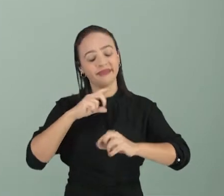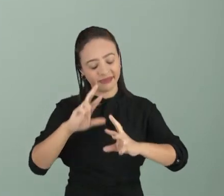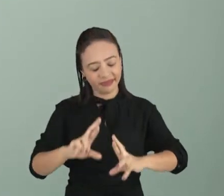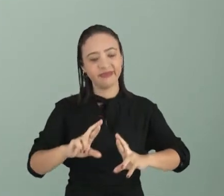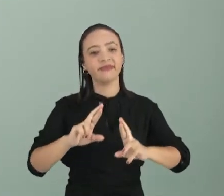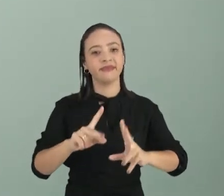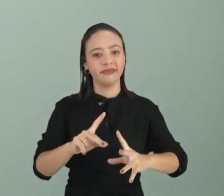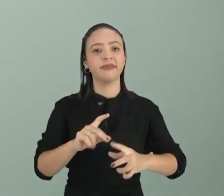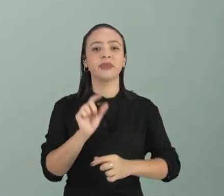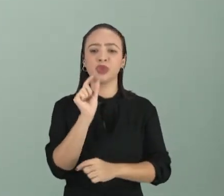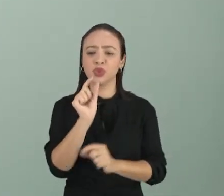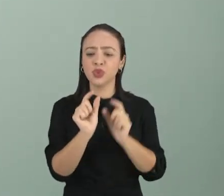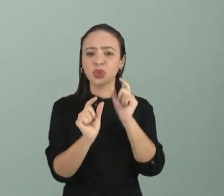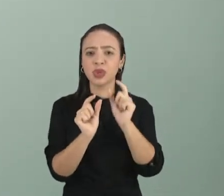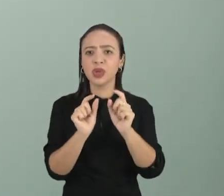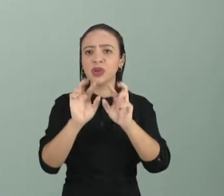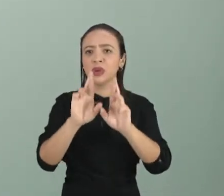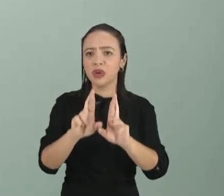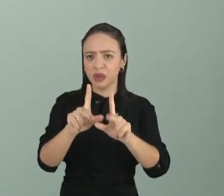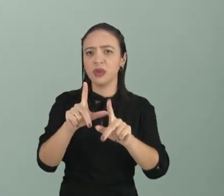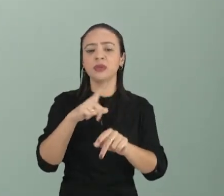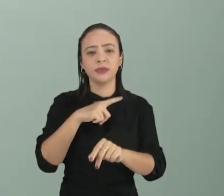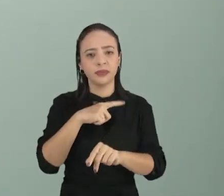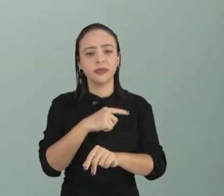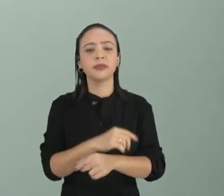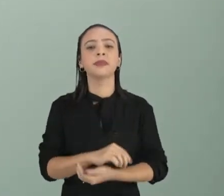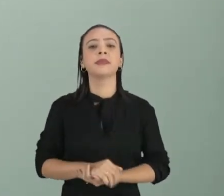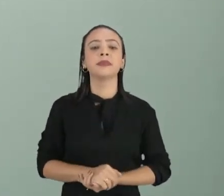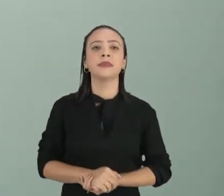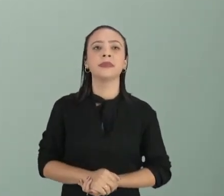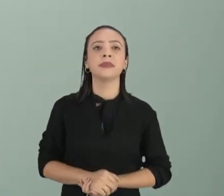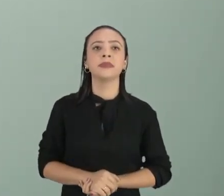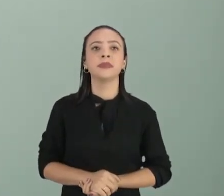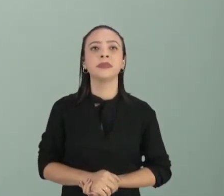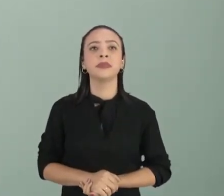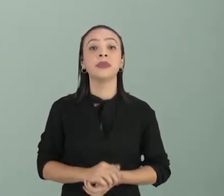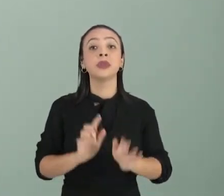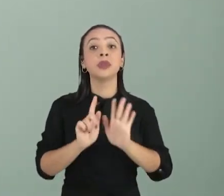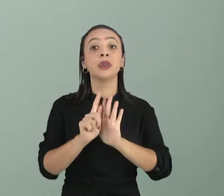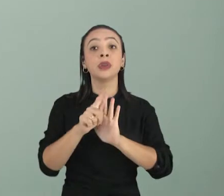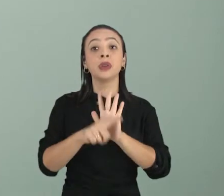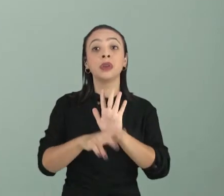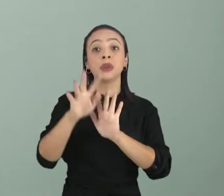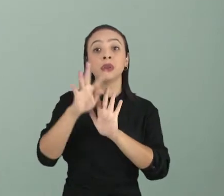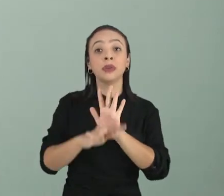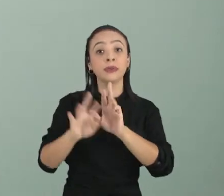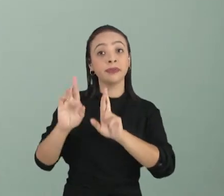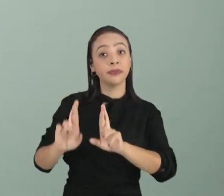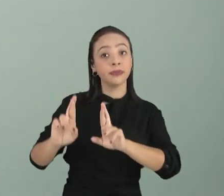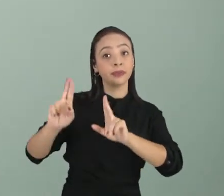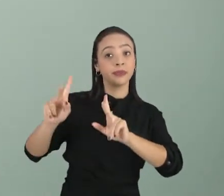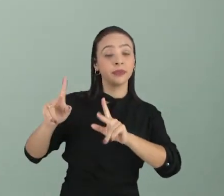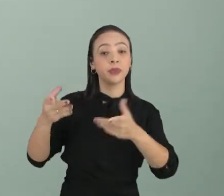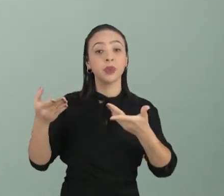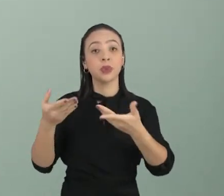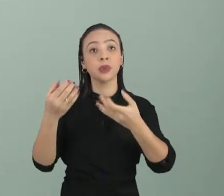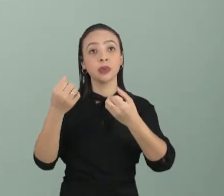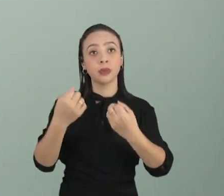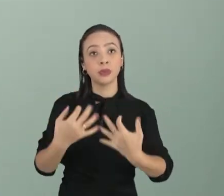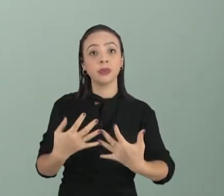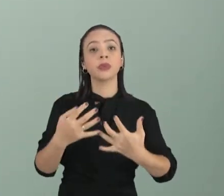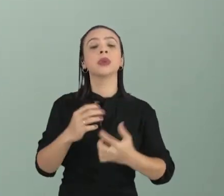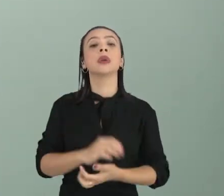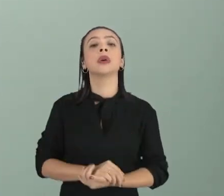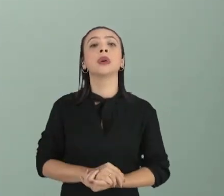tem. Pequenas diferenças, poucas diferenças, mas tem sim, são gêneros textuais diferentes. E hoje nós vamos falar